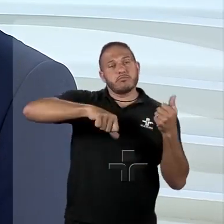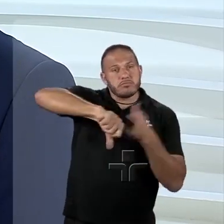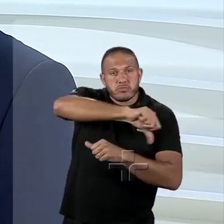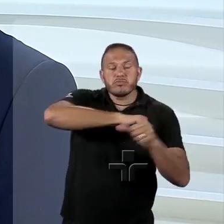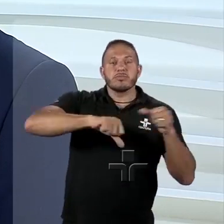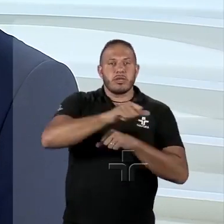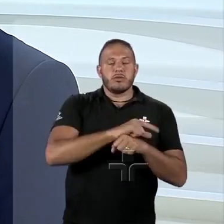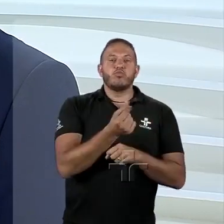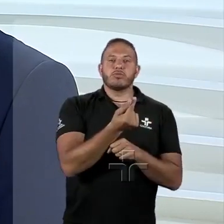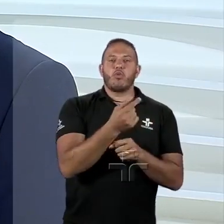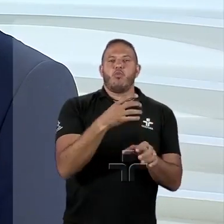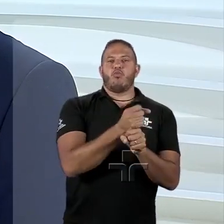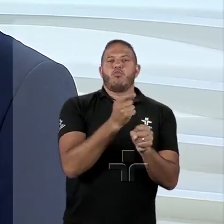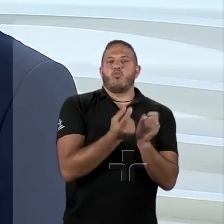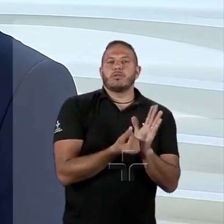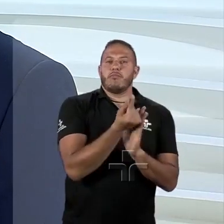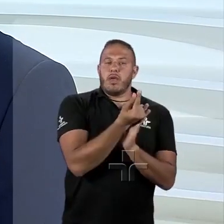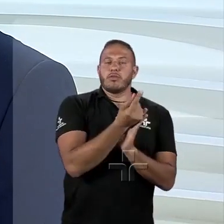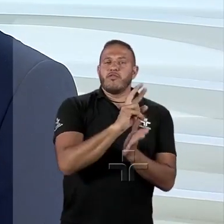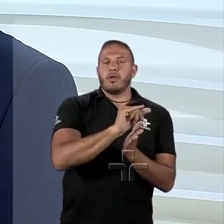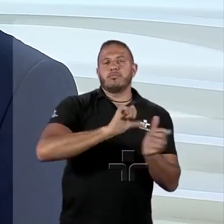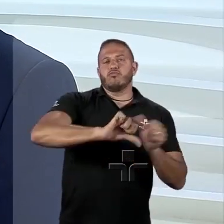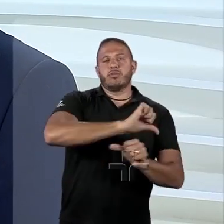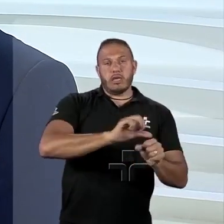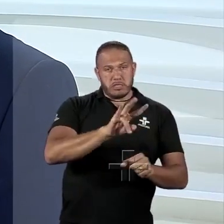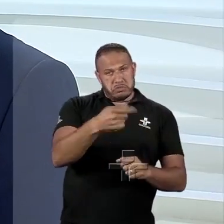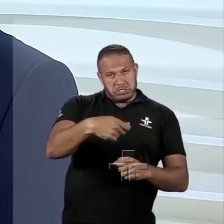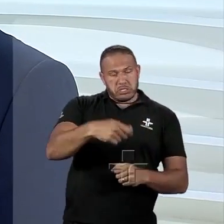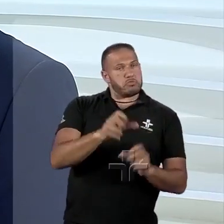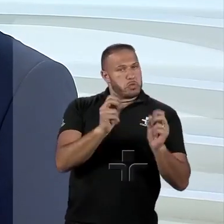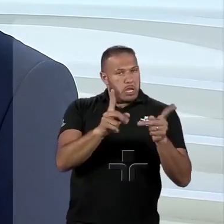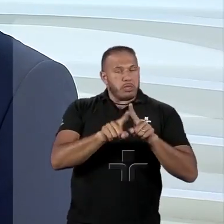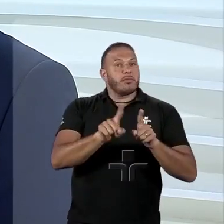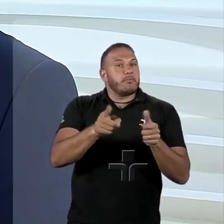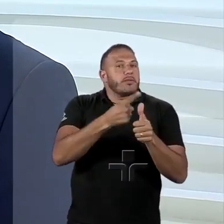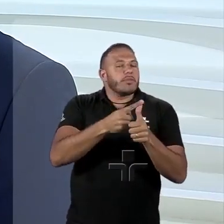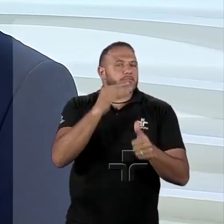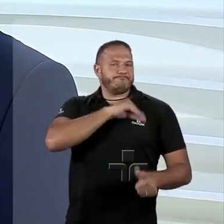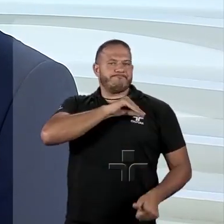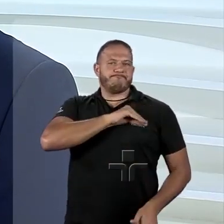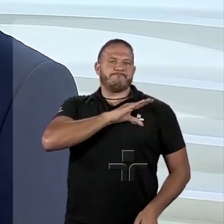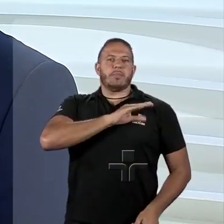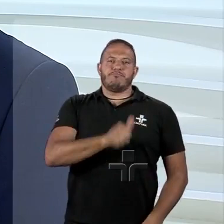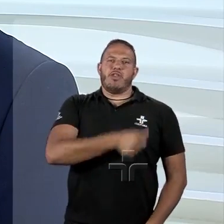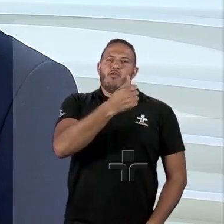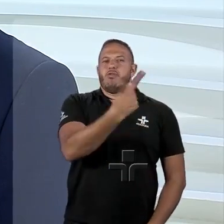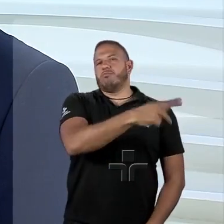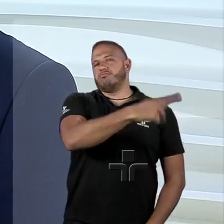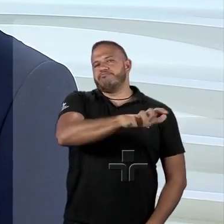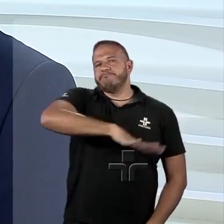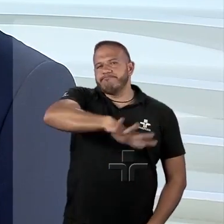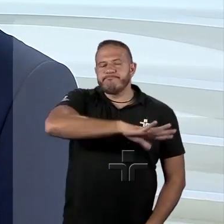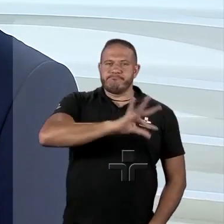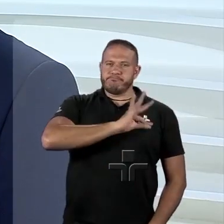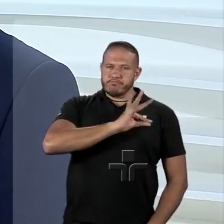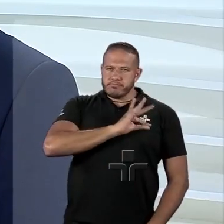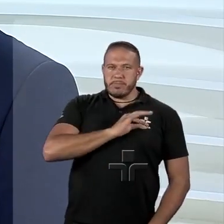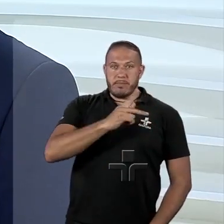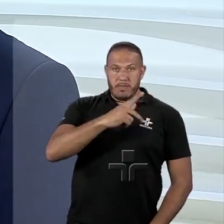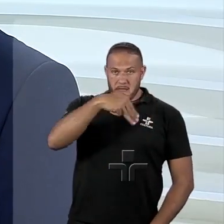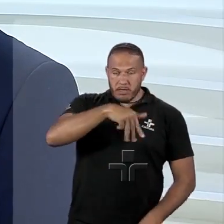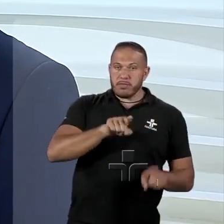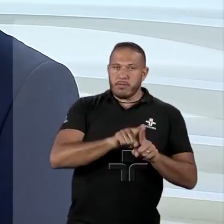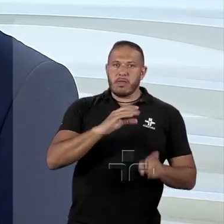peça orçamentária, faremos para garantir, primeiro, melhores salários aos policiais militares e aos policiais civis, incluindo